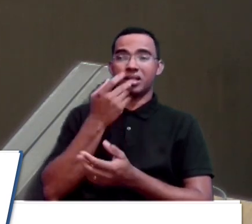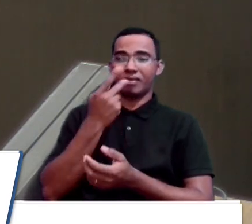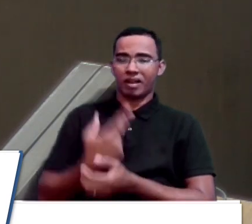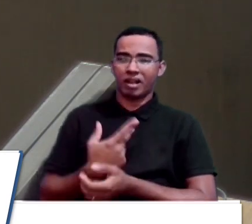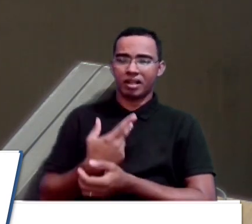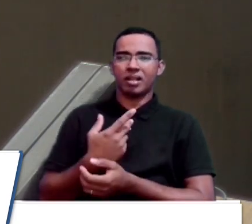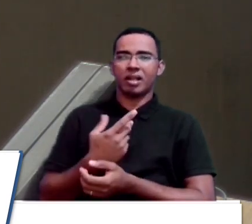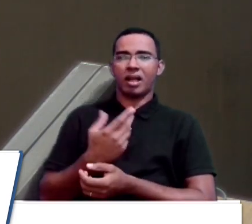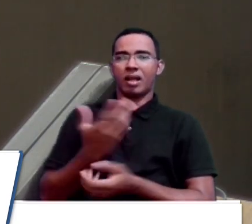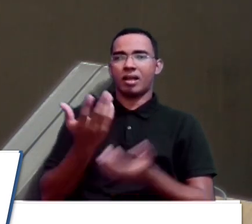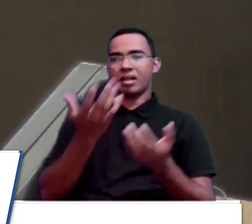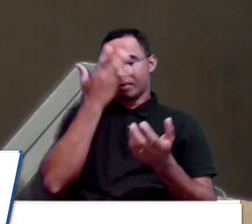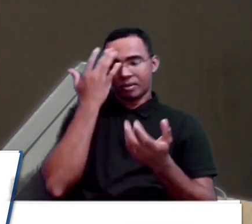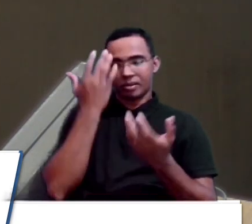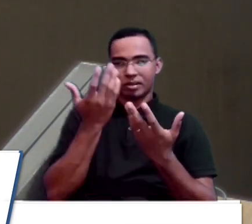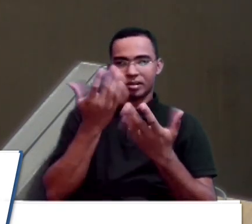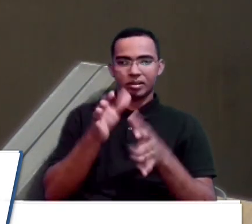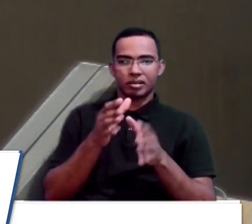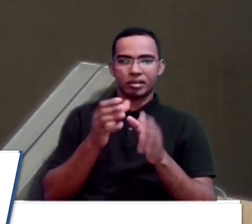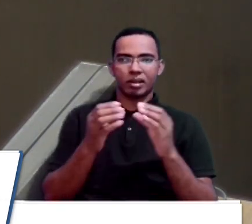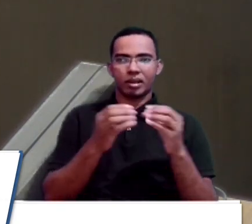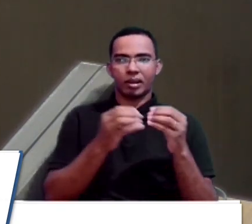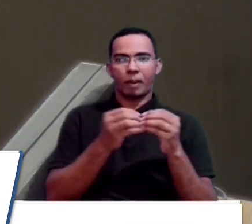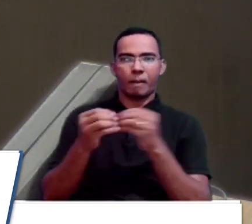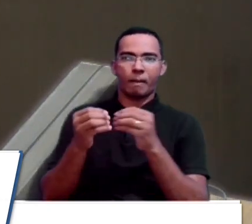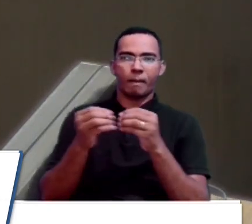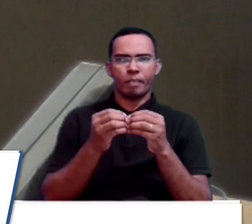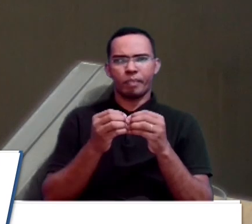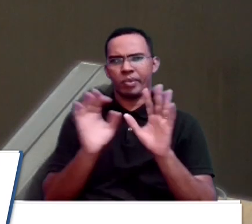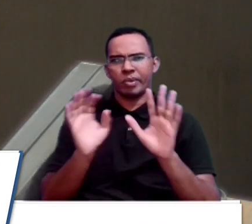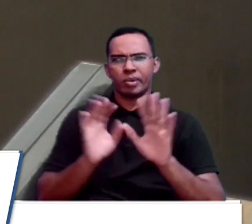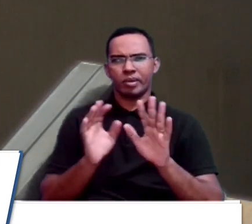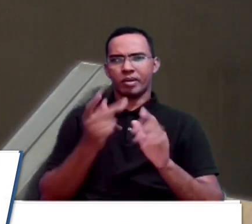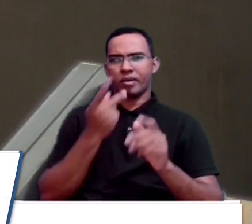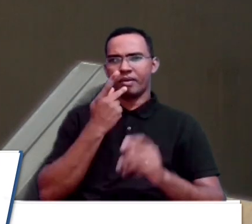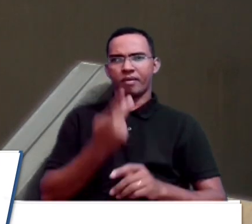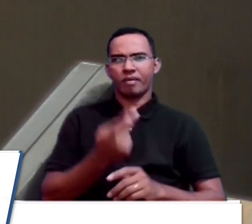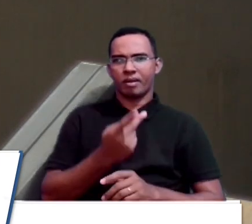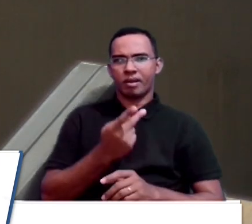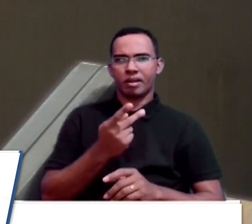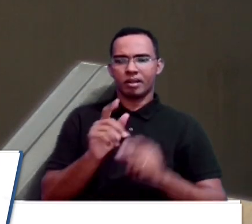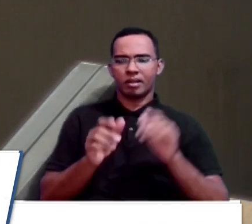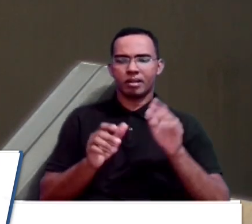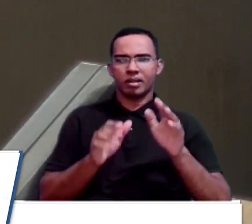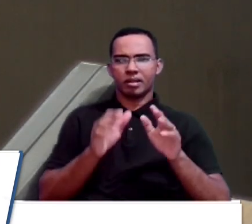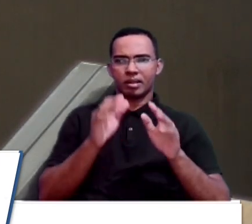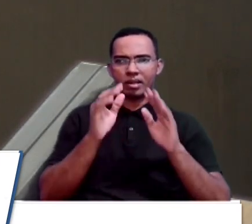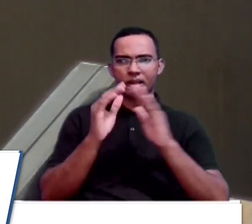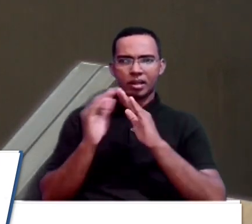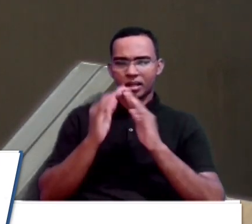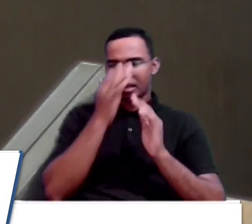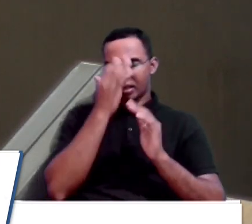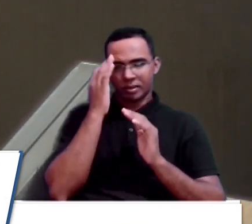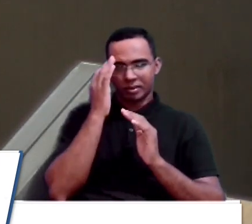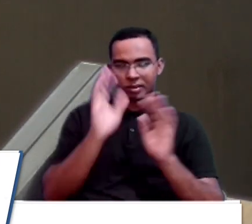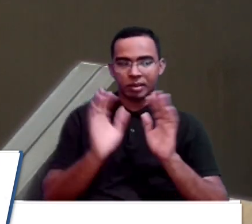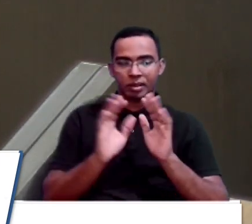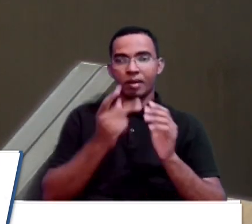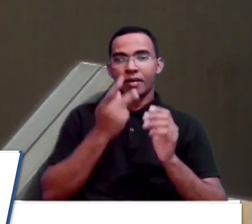ninguém quer por perto. Nós não estamos falando das pessoas. Nós não estamos